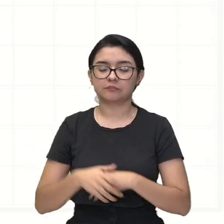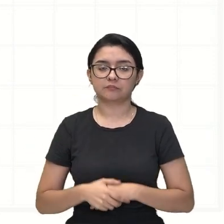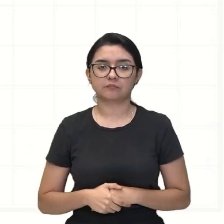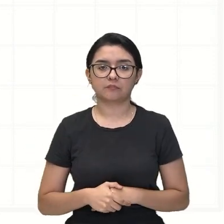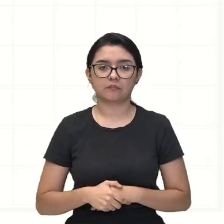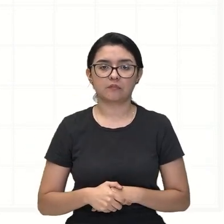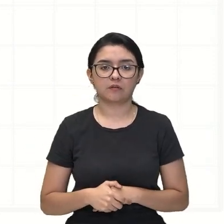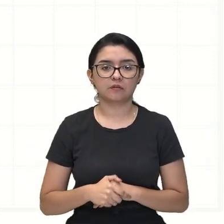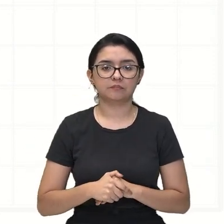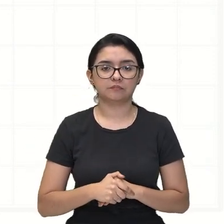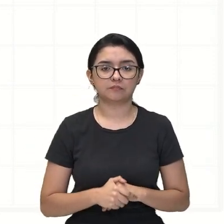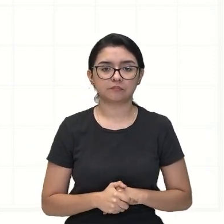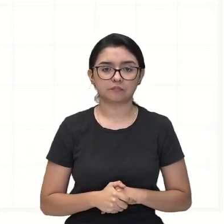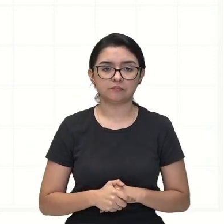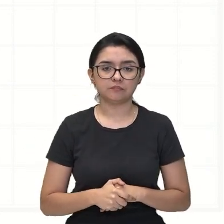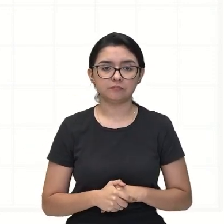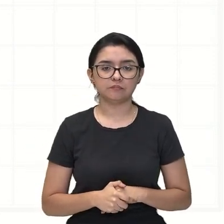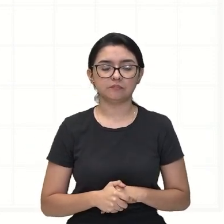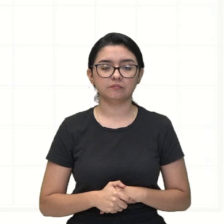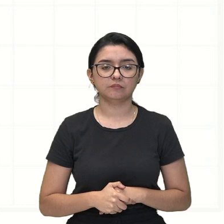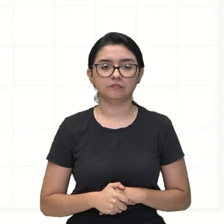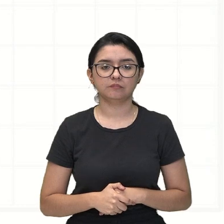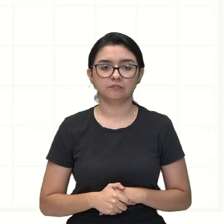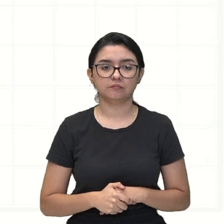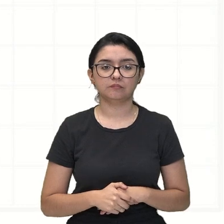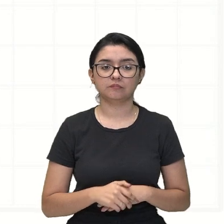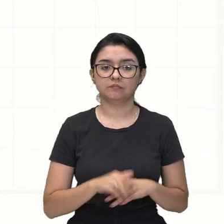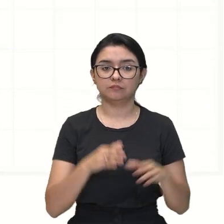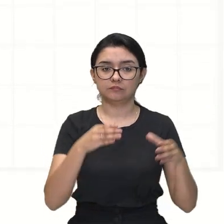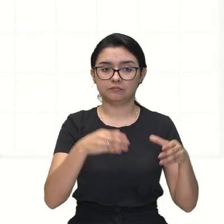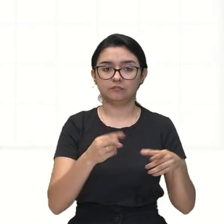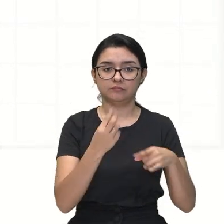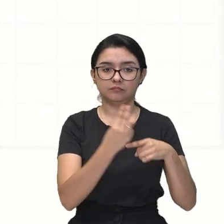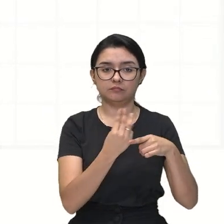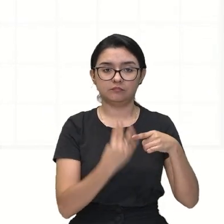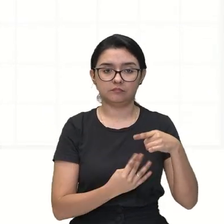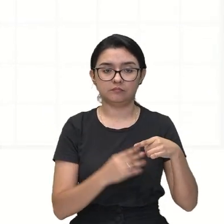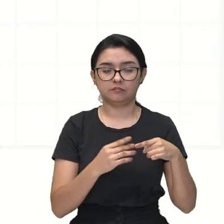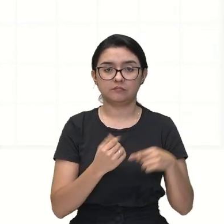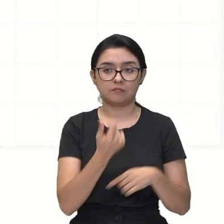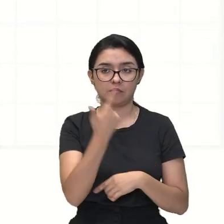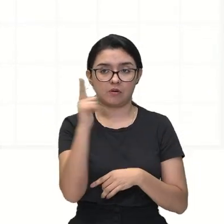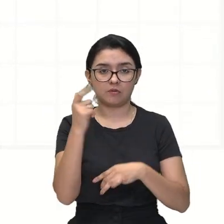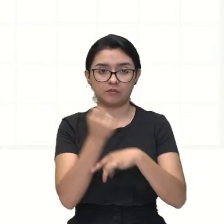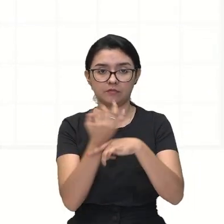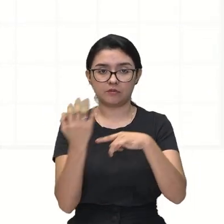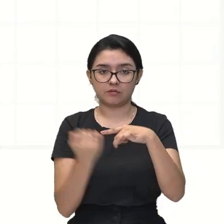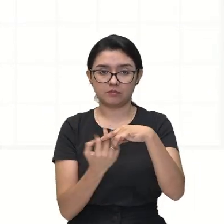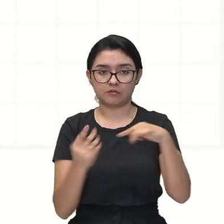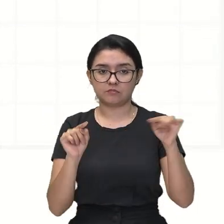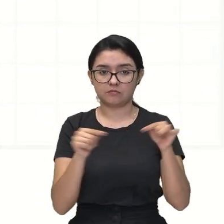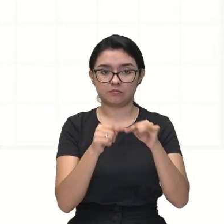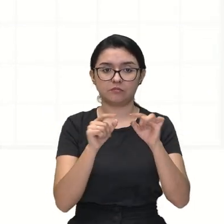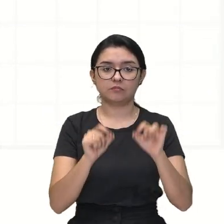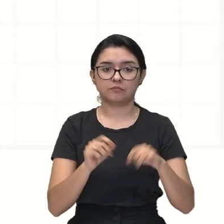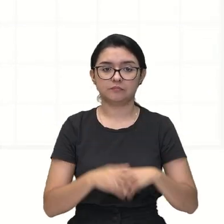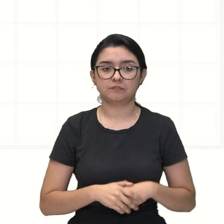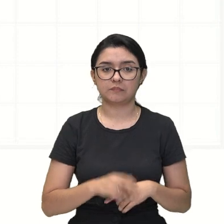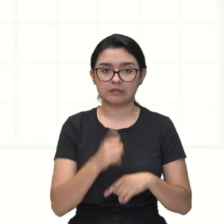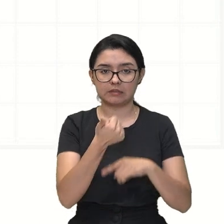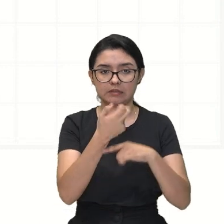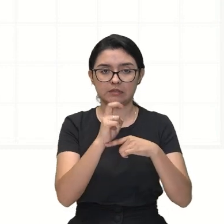A caixa com 3/4 tem uma fração equivalente, né, com o denominador igual a 15,